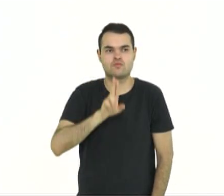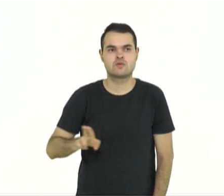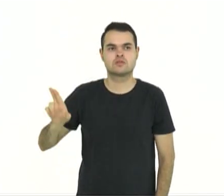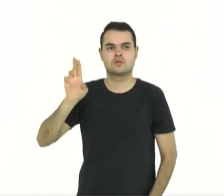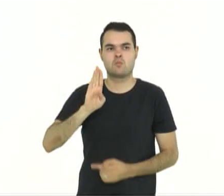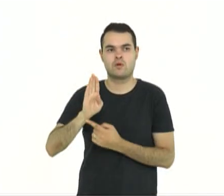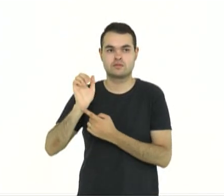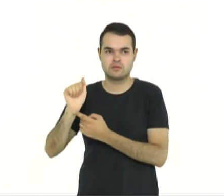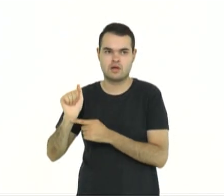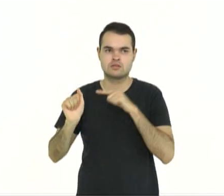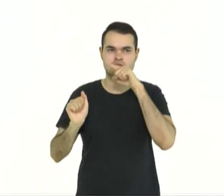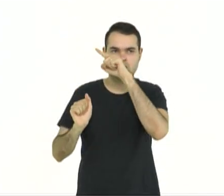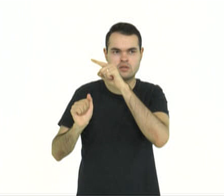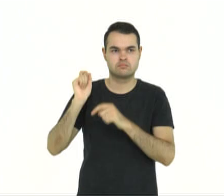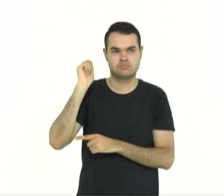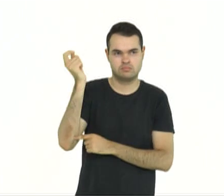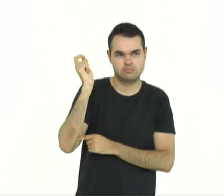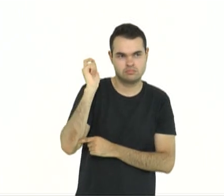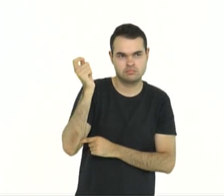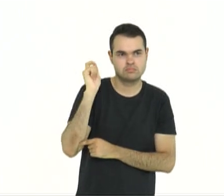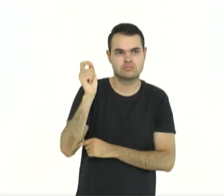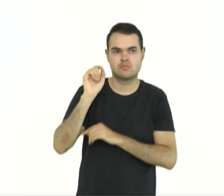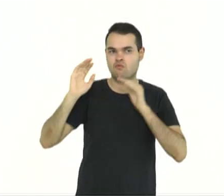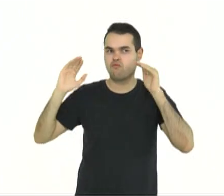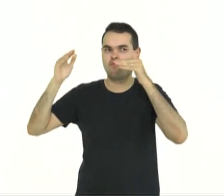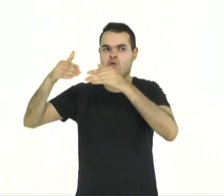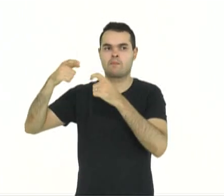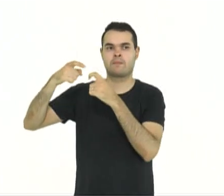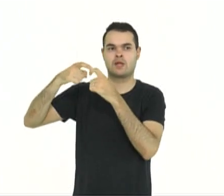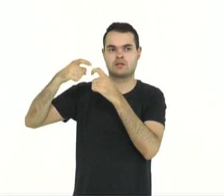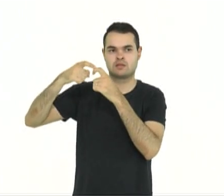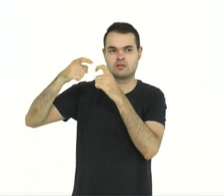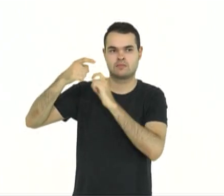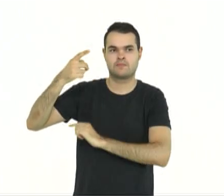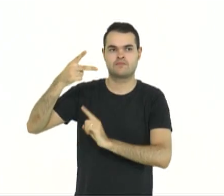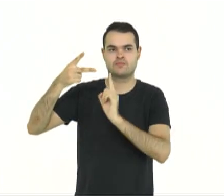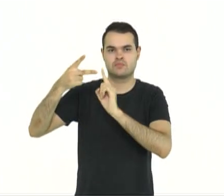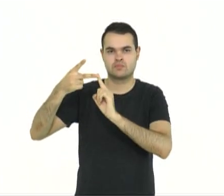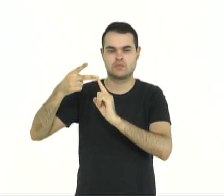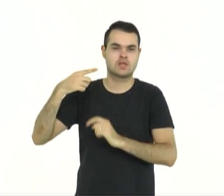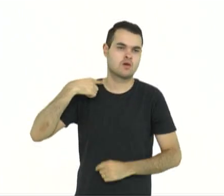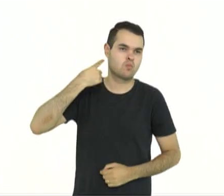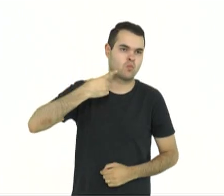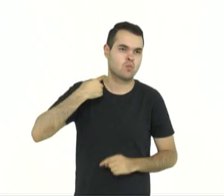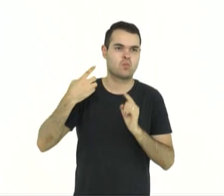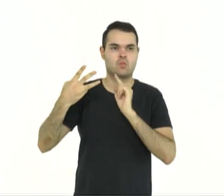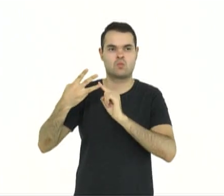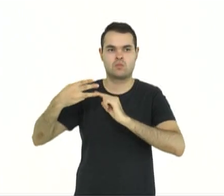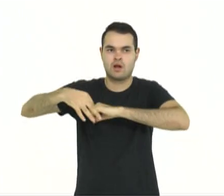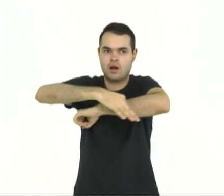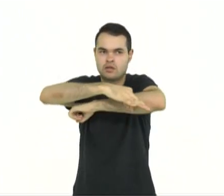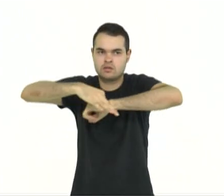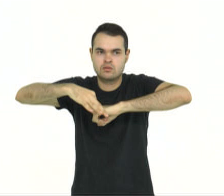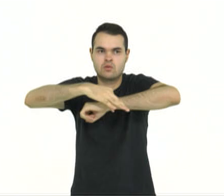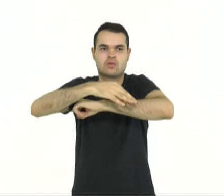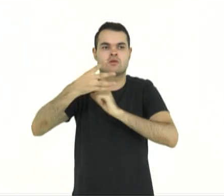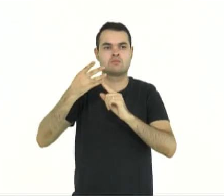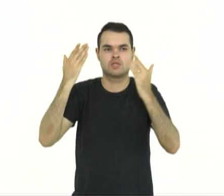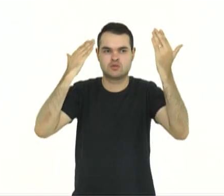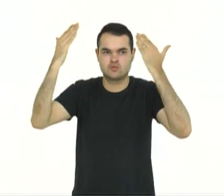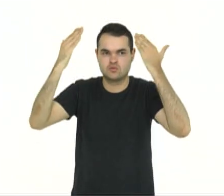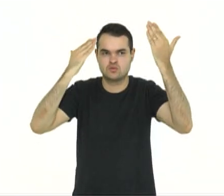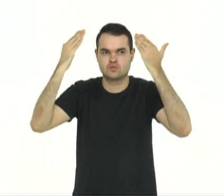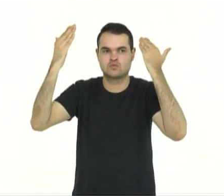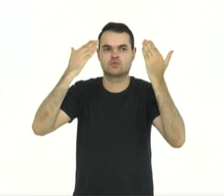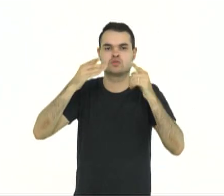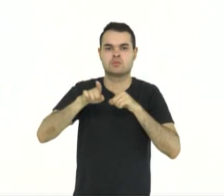Universidad de Buenos Aires se distribui em medicina, advocacia, arquitetura,